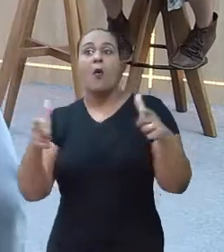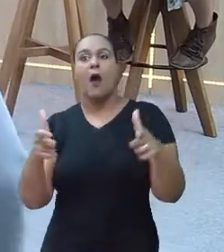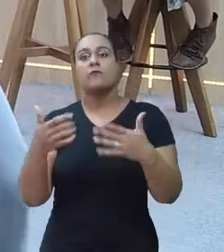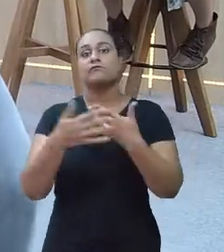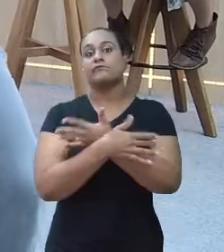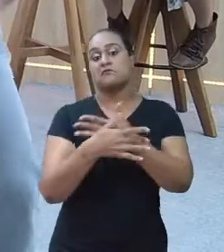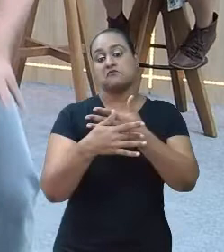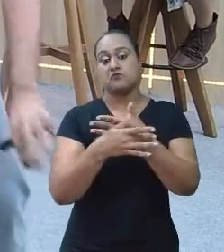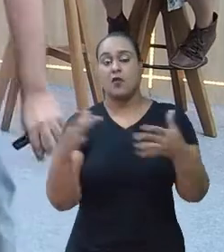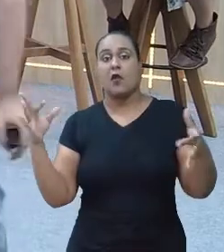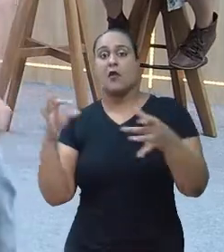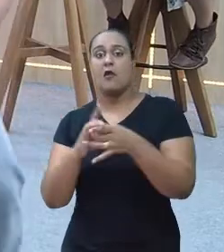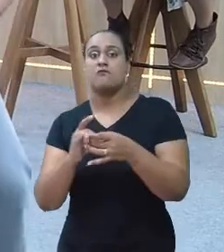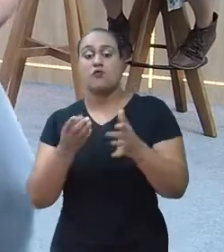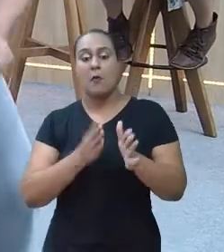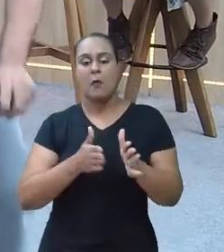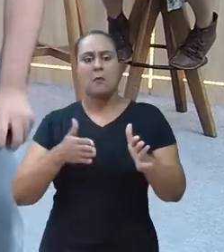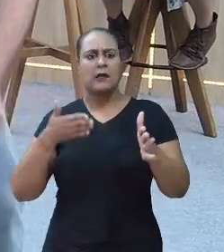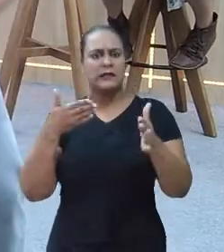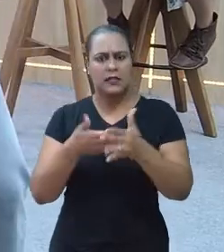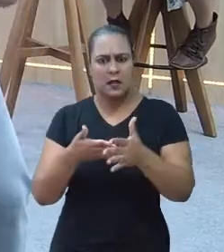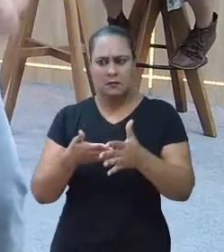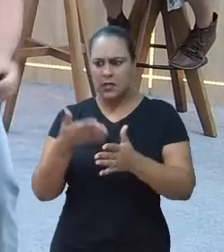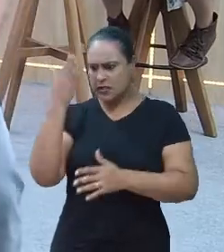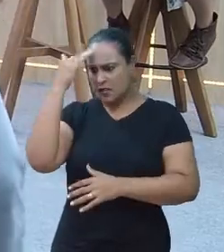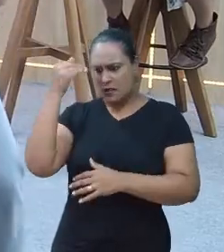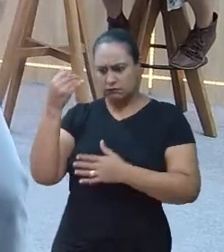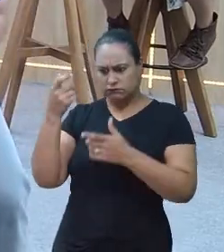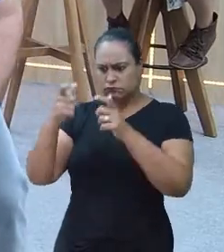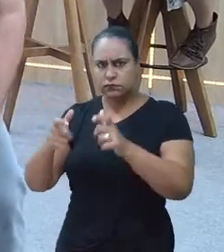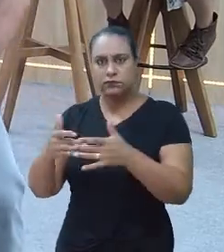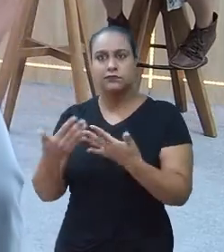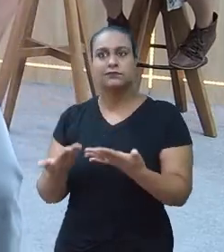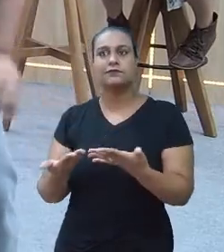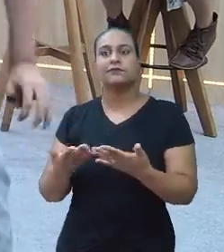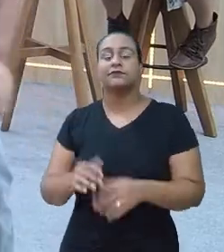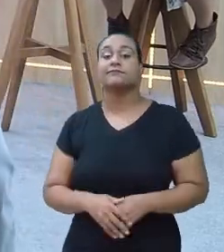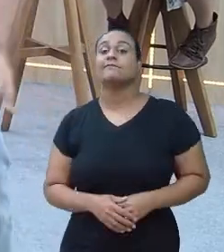urbanização, as cidades que se juntam formam a conurbação.